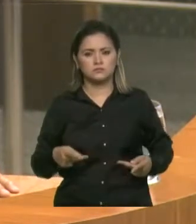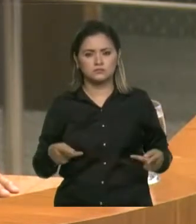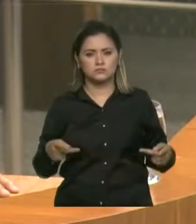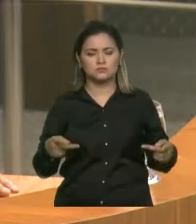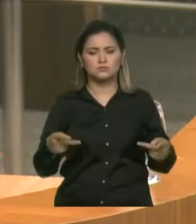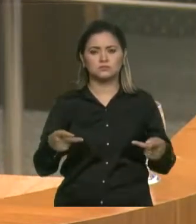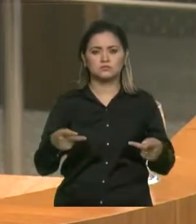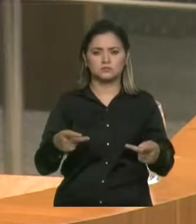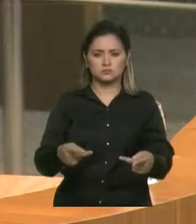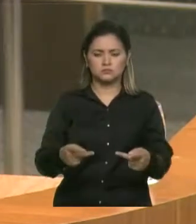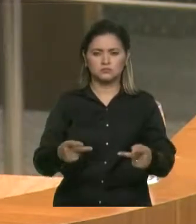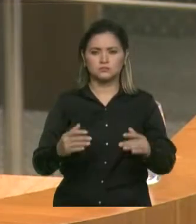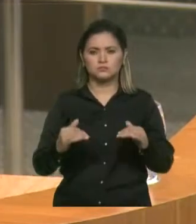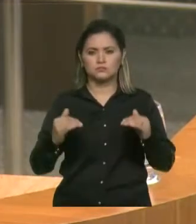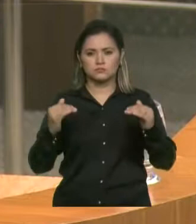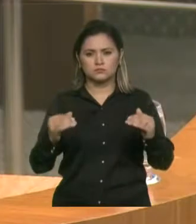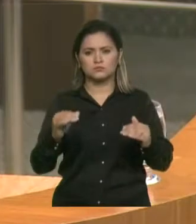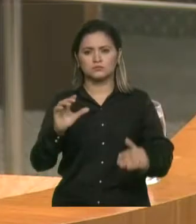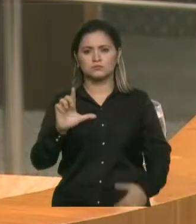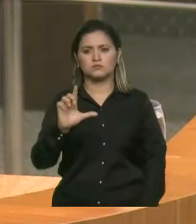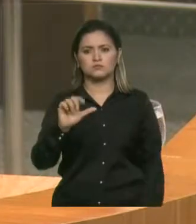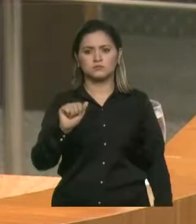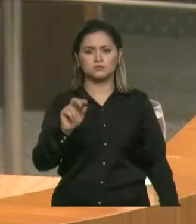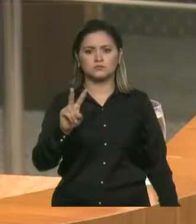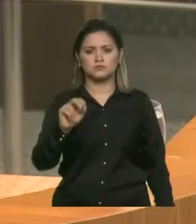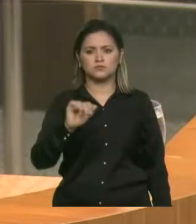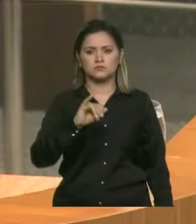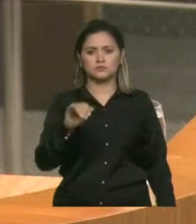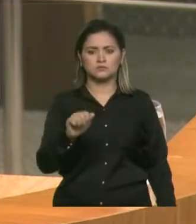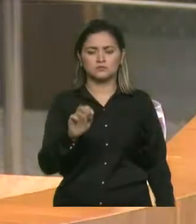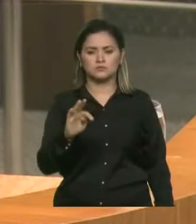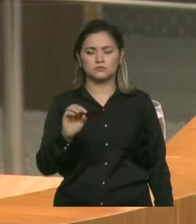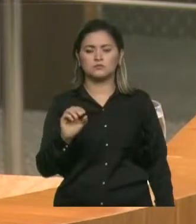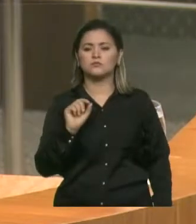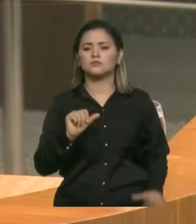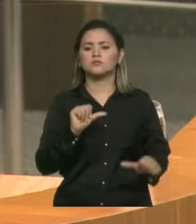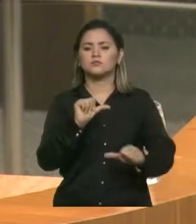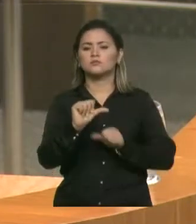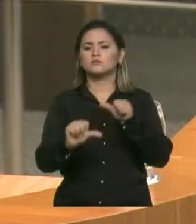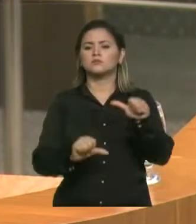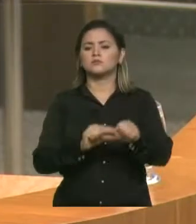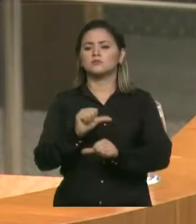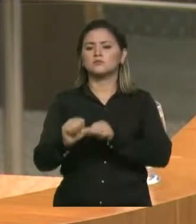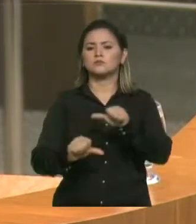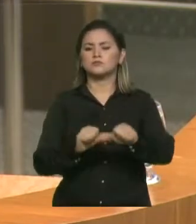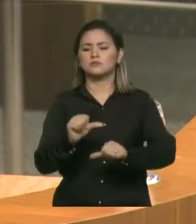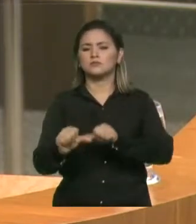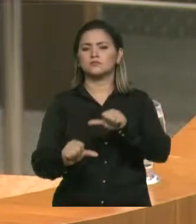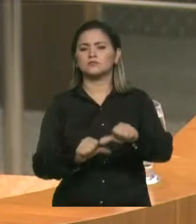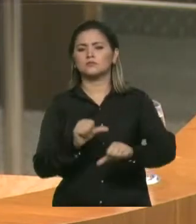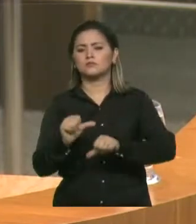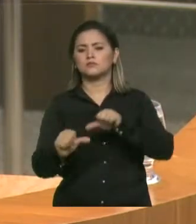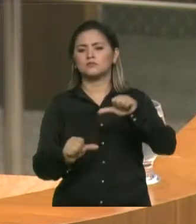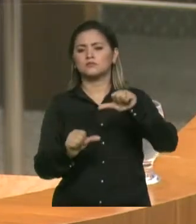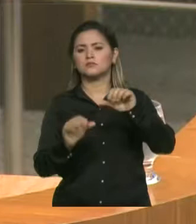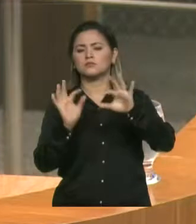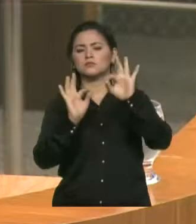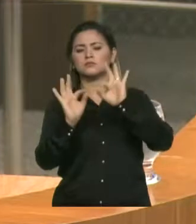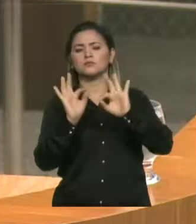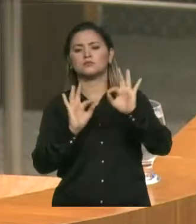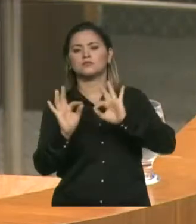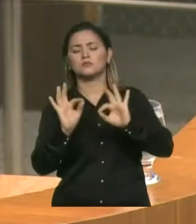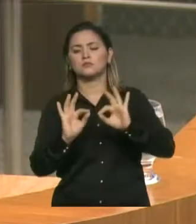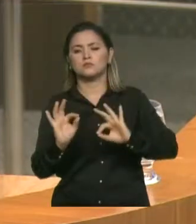Lava Jato, que inverteram a ordem das alegações finais